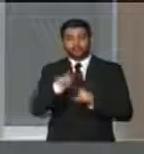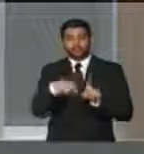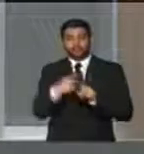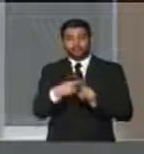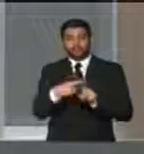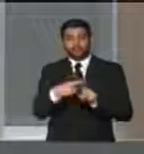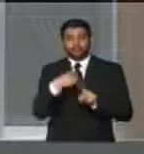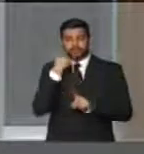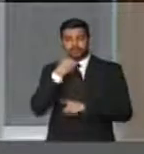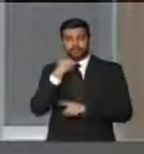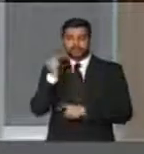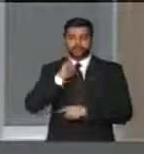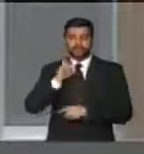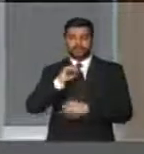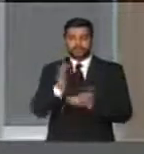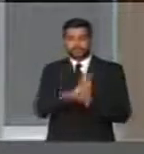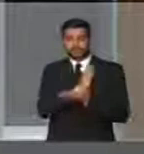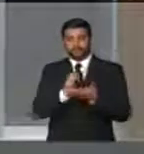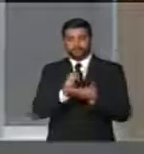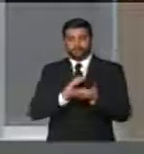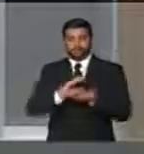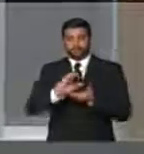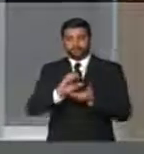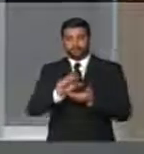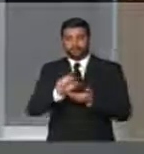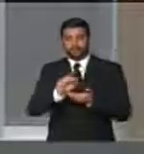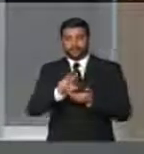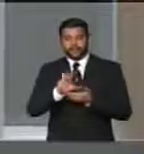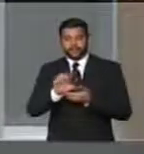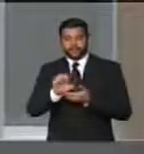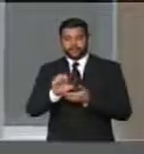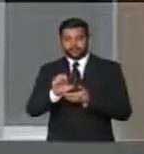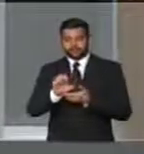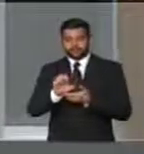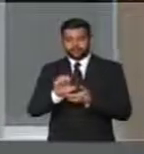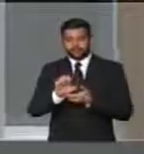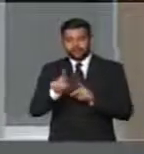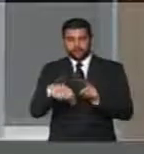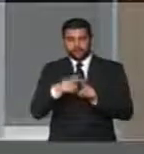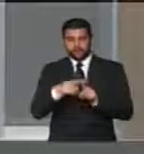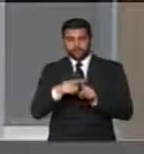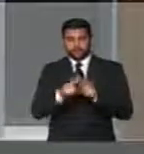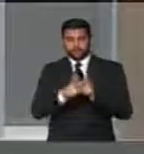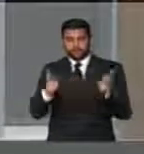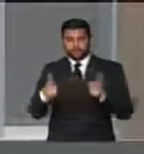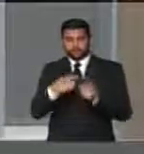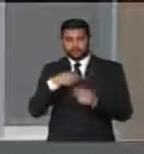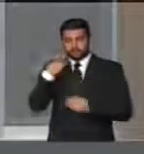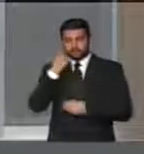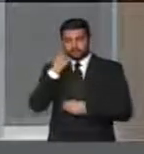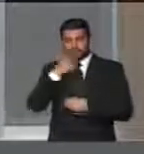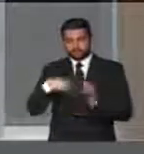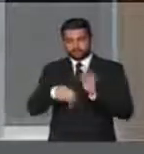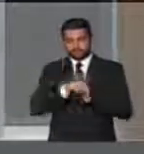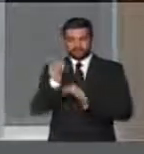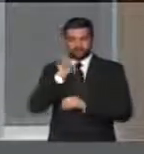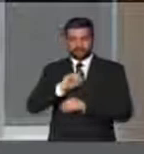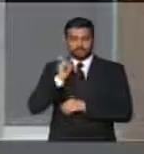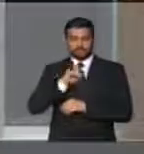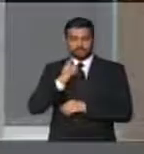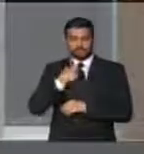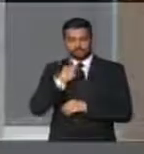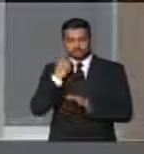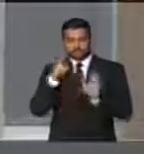deputados mineiros, vários são financiados pela Vale. A maioria esmagadora são deputados mineiros, que eu